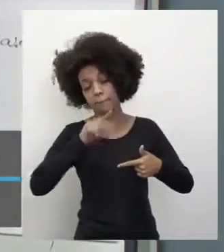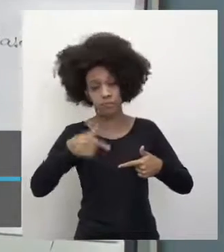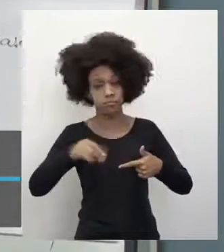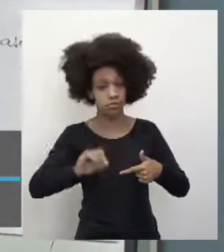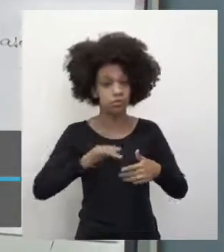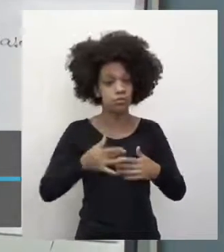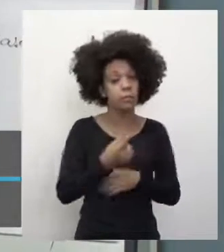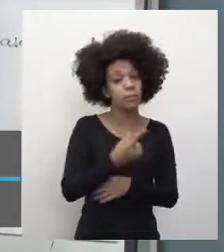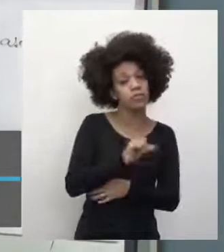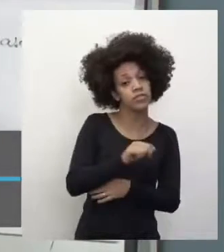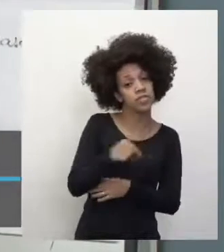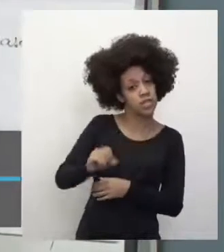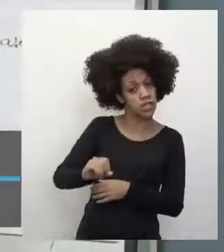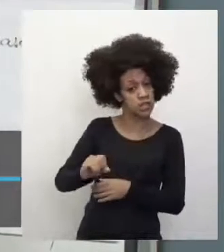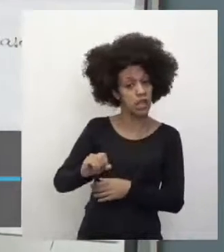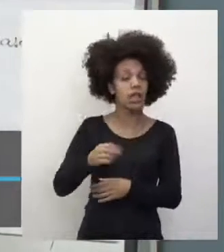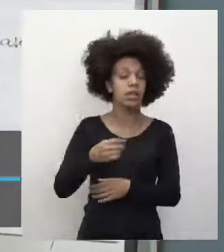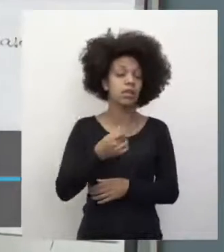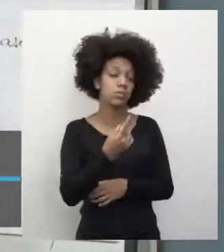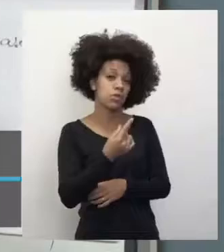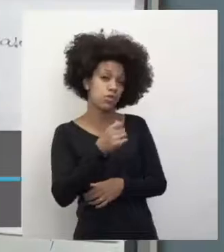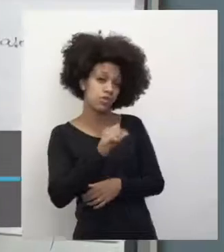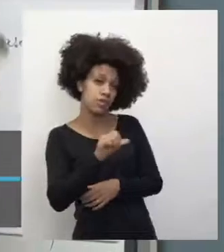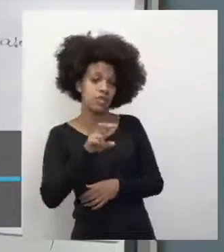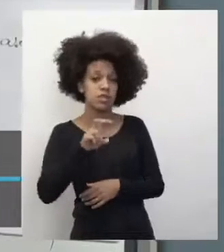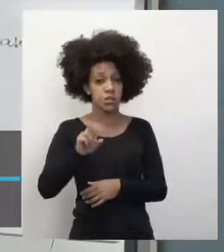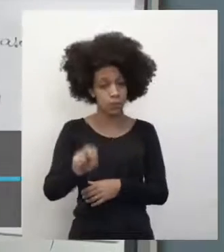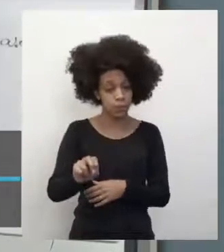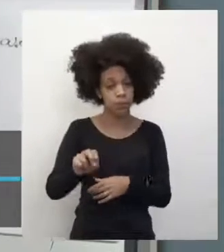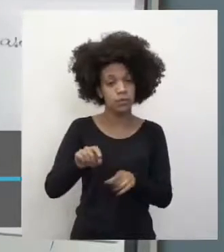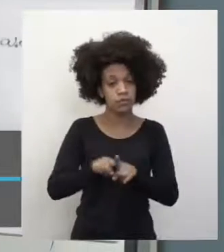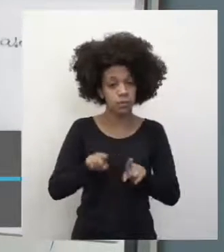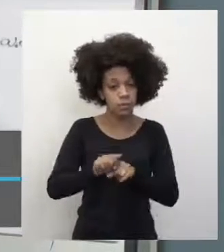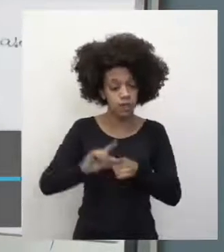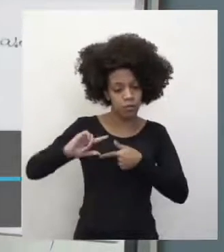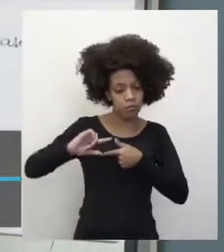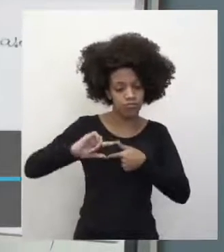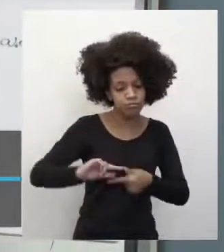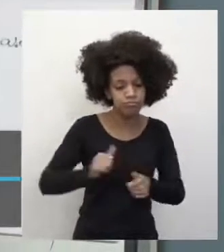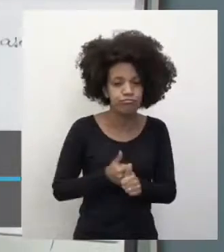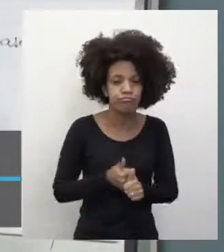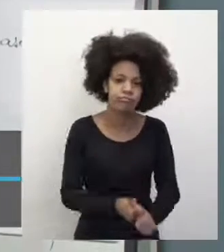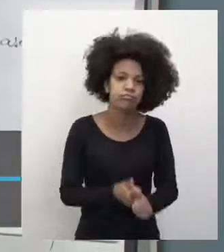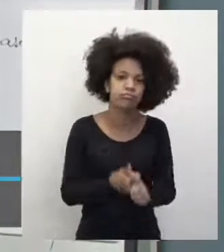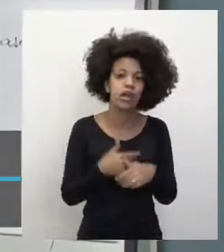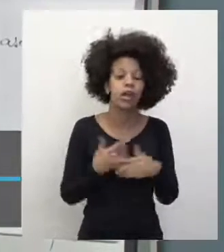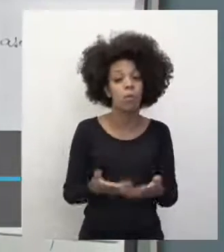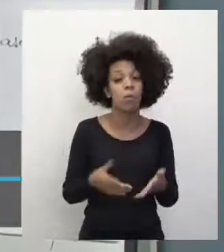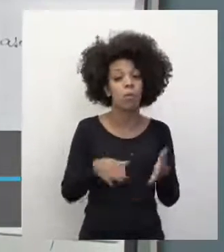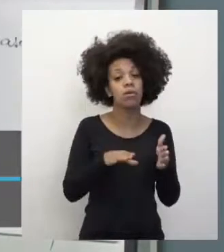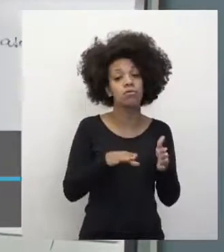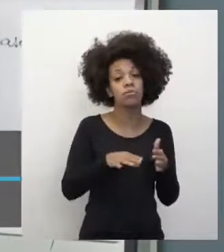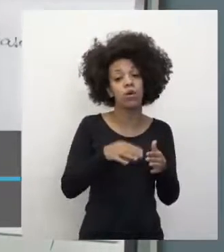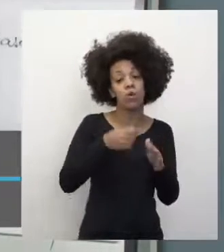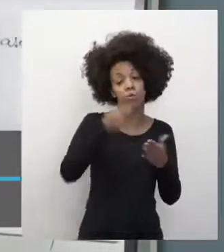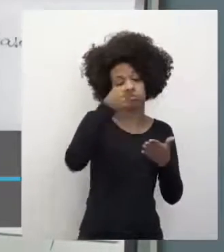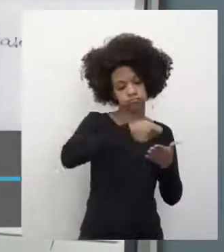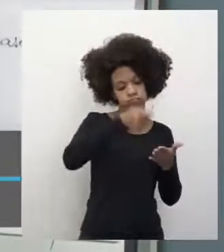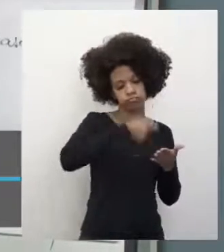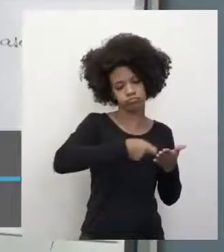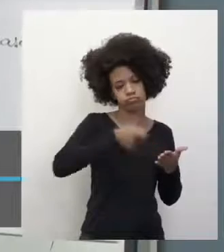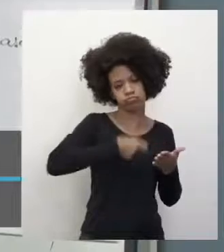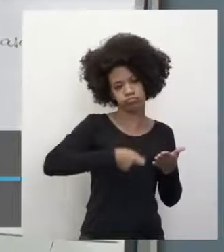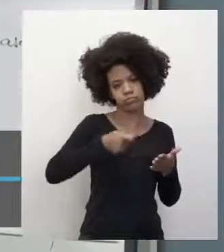de 50, por exemplo, né? Até a década de 50, geralmente se seguia, né? Quando um dramaturgo ia escrever um texto, ele